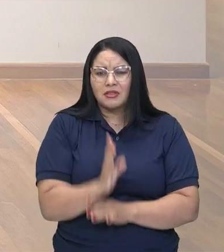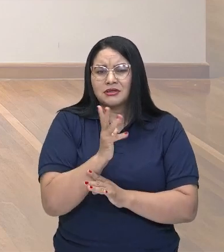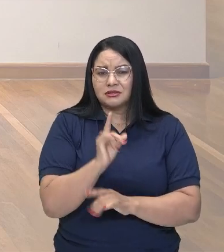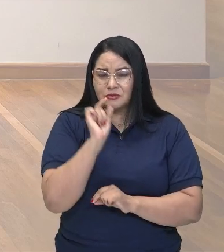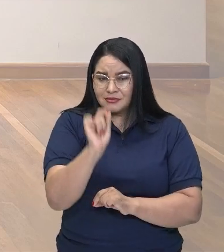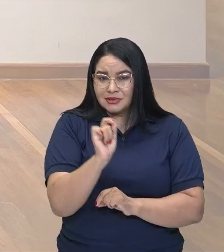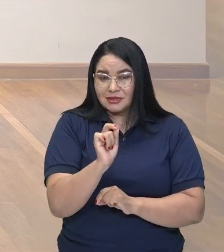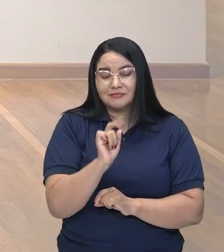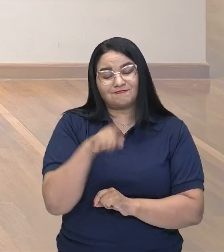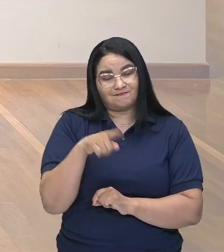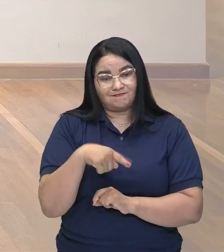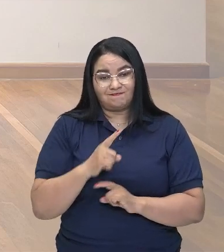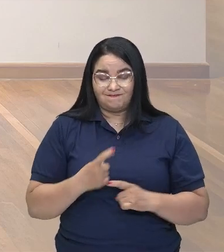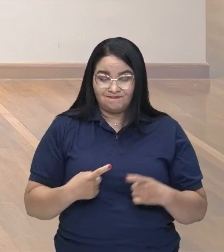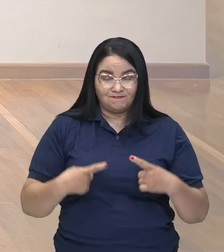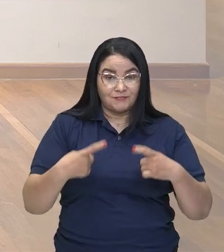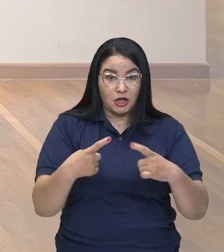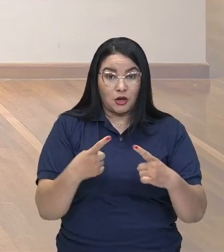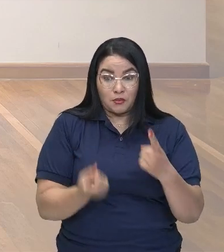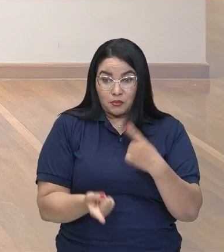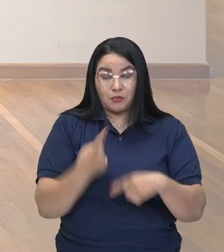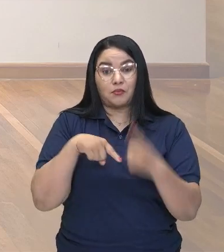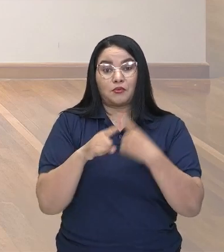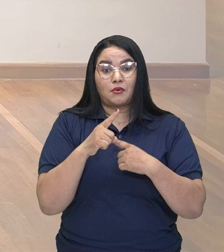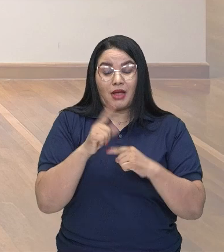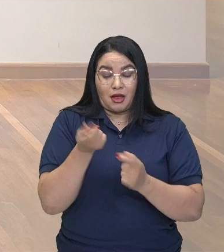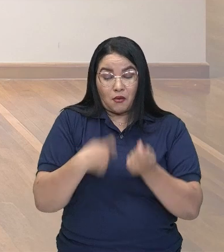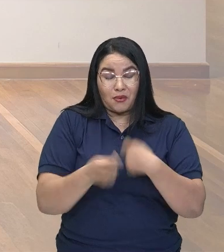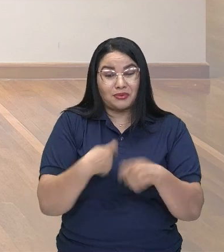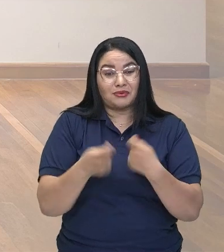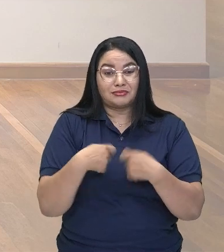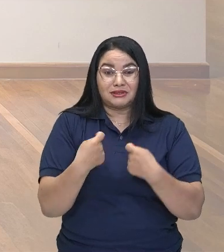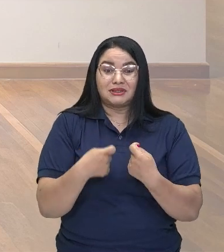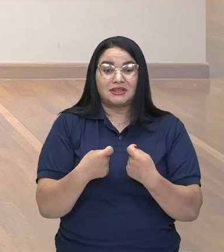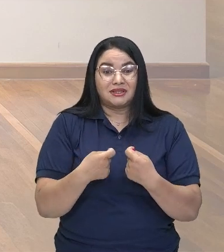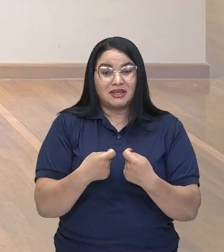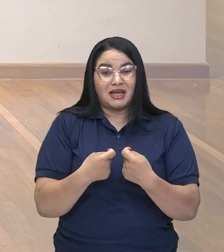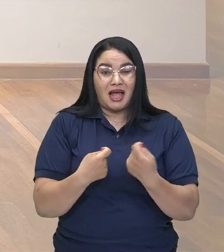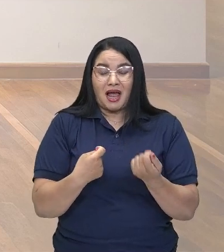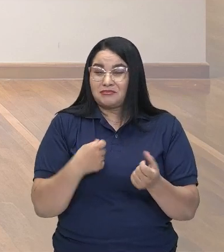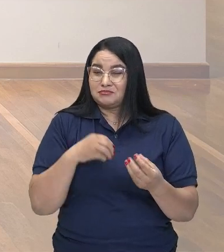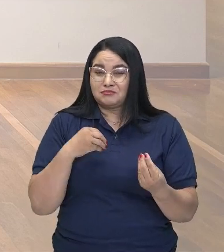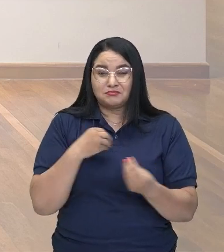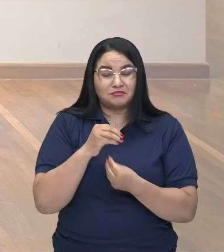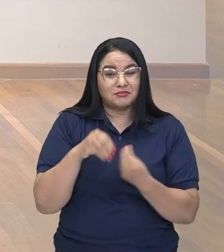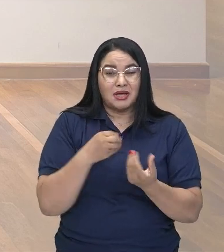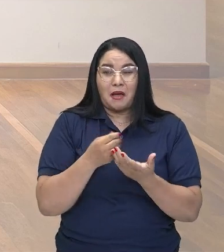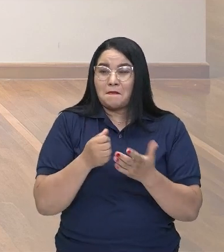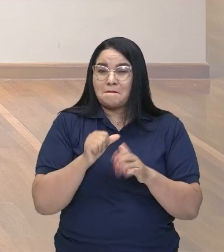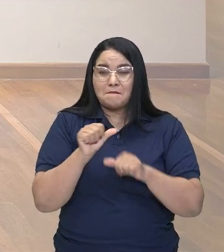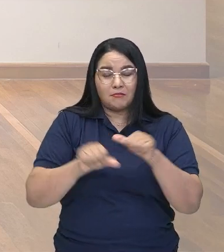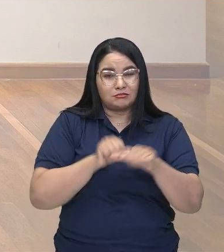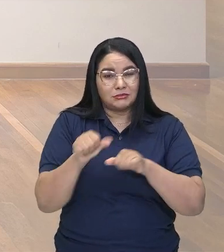guerra transformou a economia, né? Trouxe mudanças